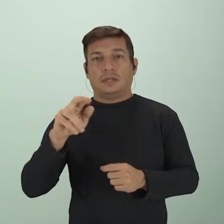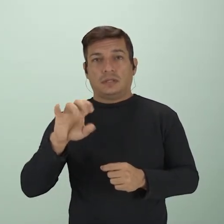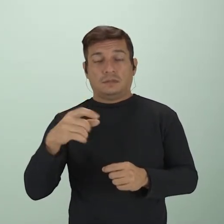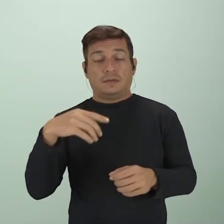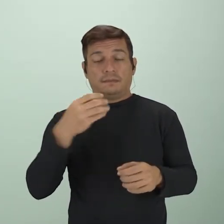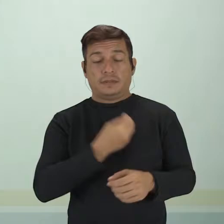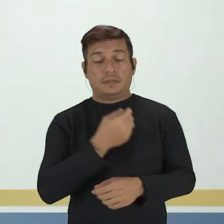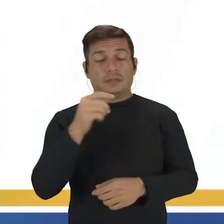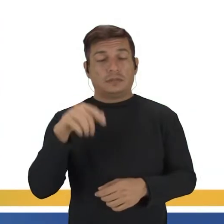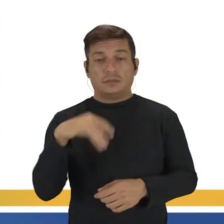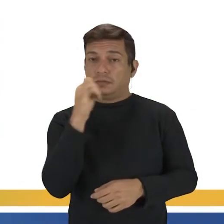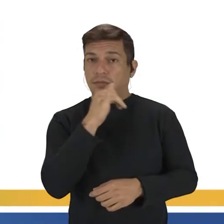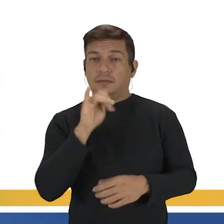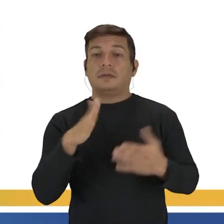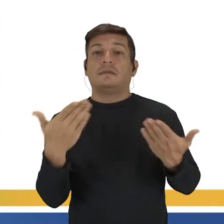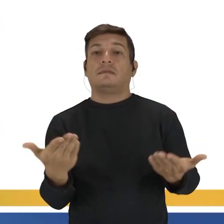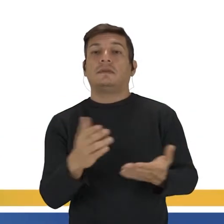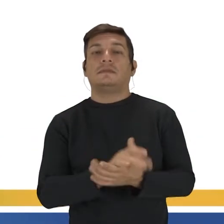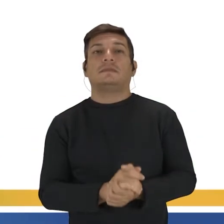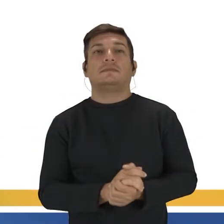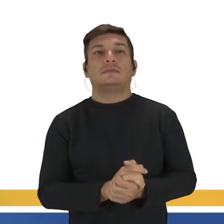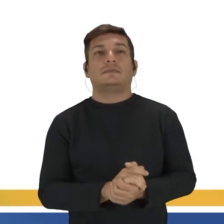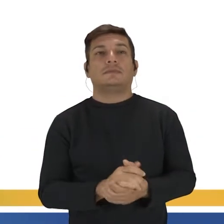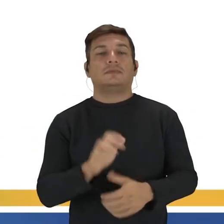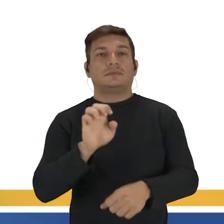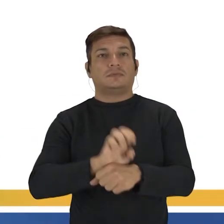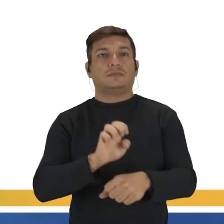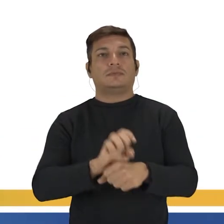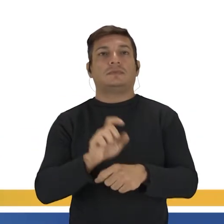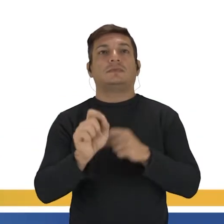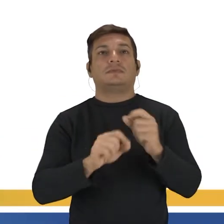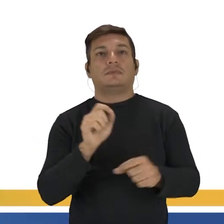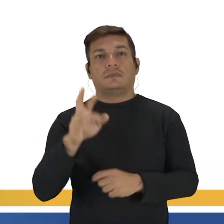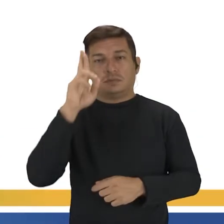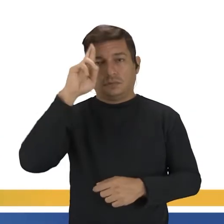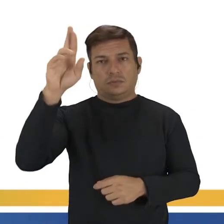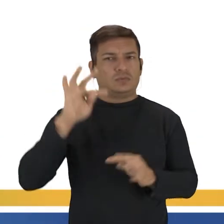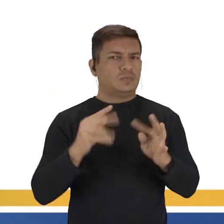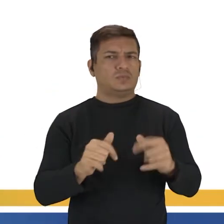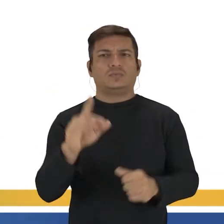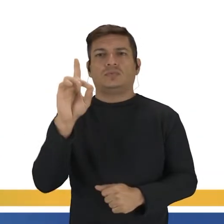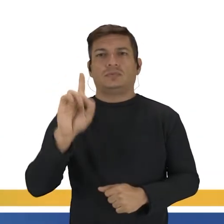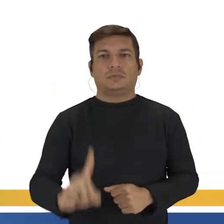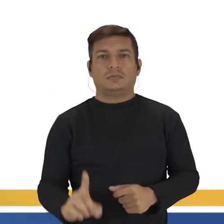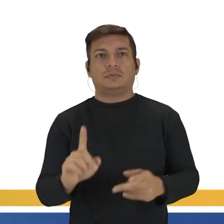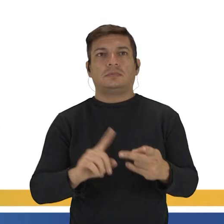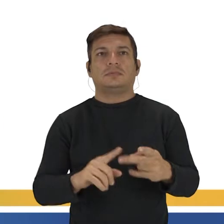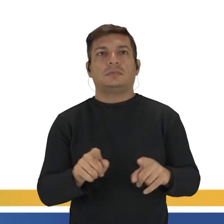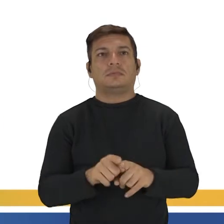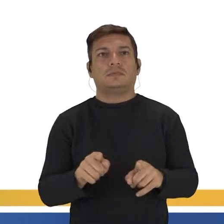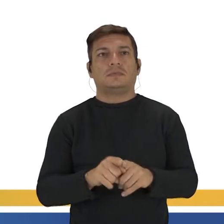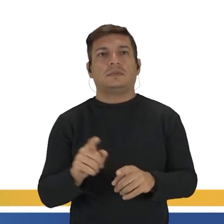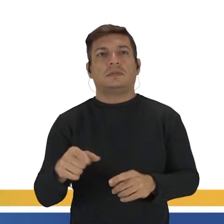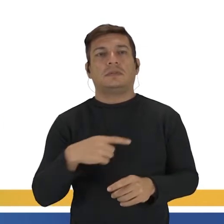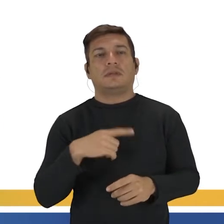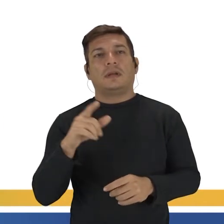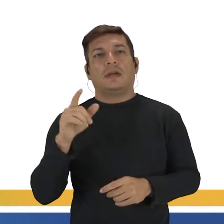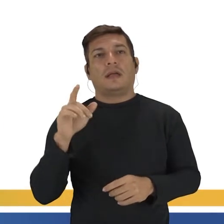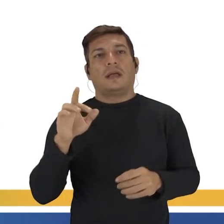na Itália. Quais são? O Estado é o senhor de todos os direitos, antiliberal